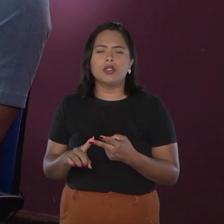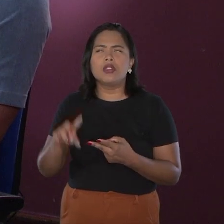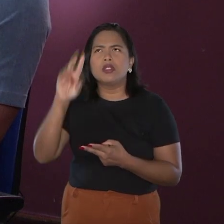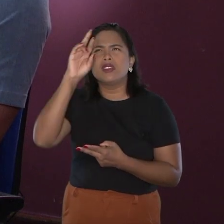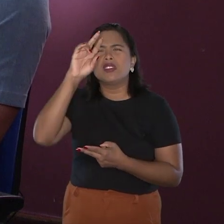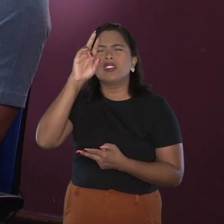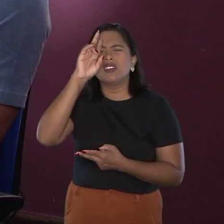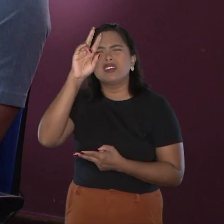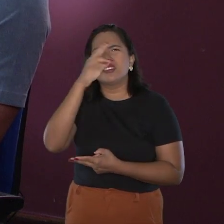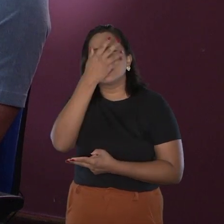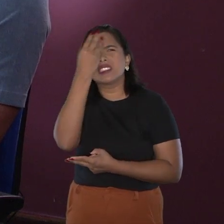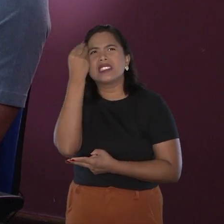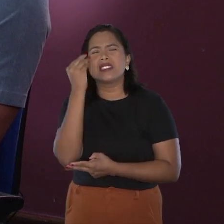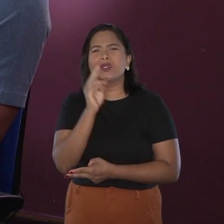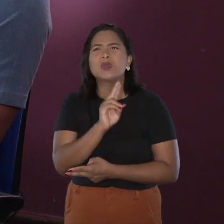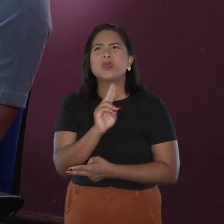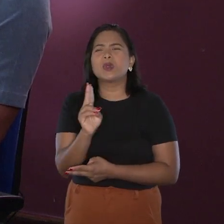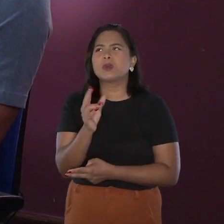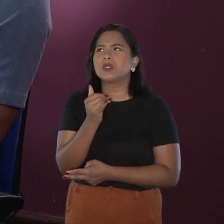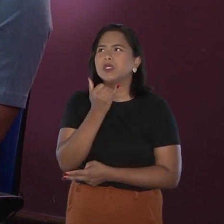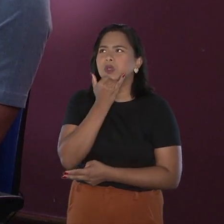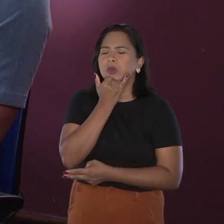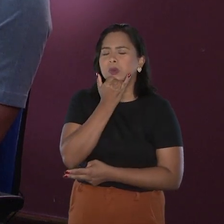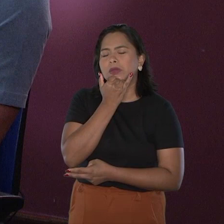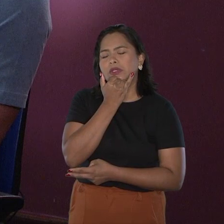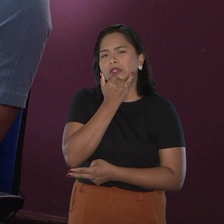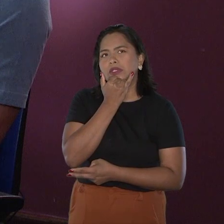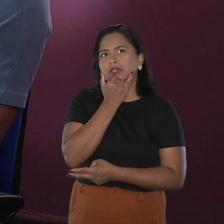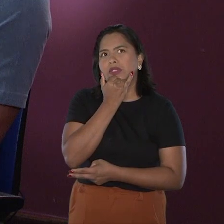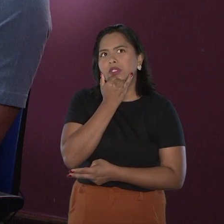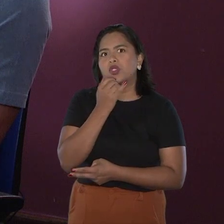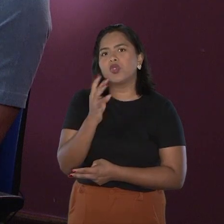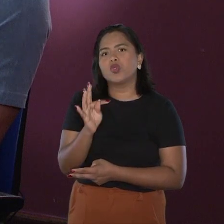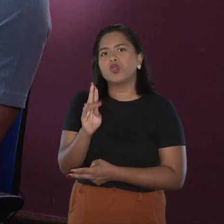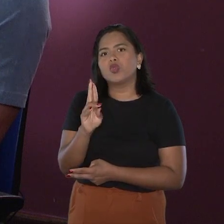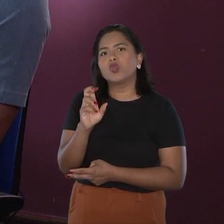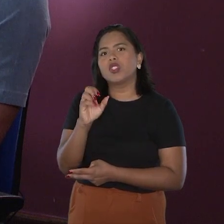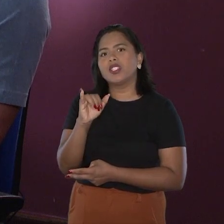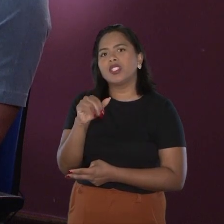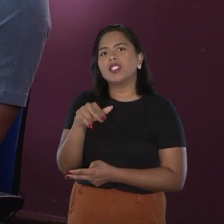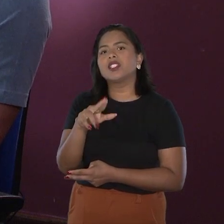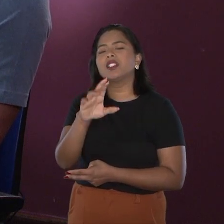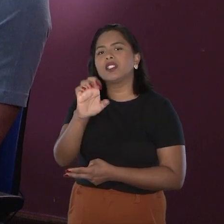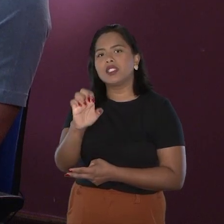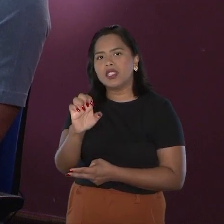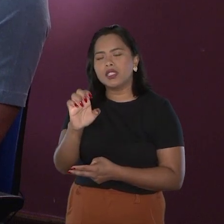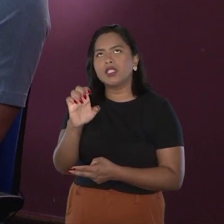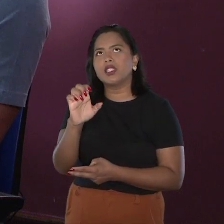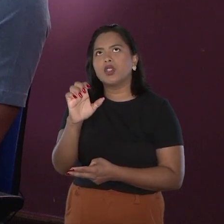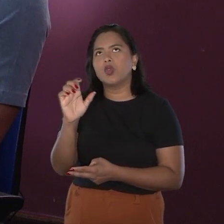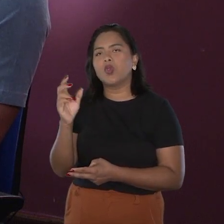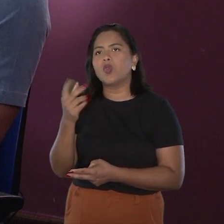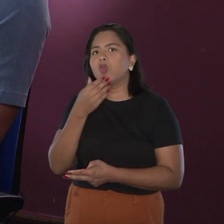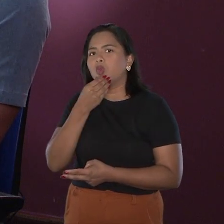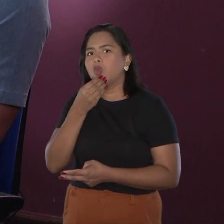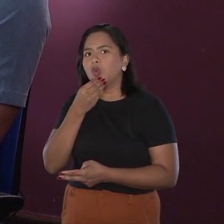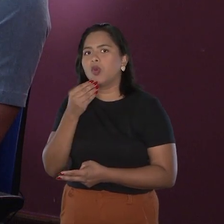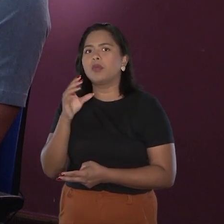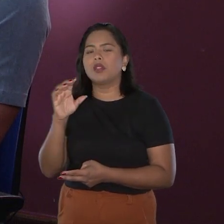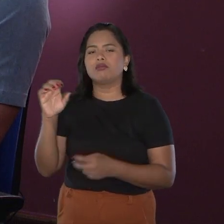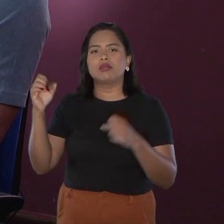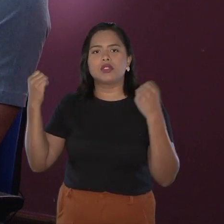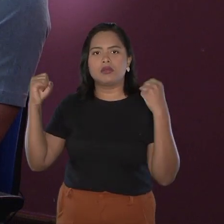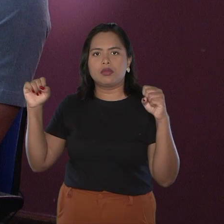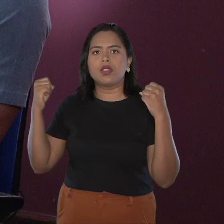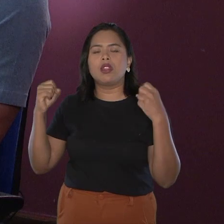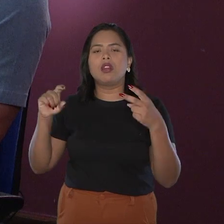ai gente eu não lembro agora o nome do câncer de cabeça perdão mas ele a tuiane é terapeuta ocupacional e o Maicon é educador físico e eles